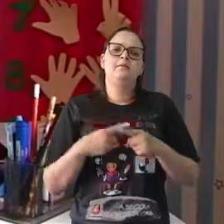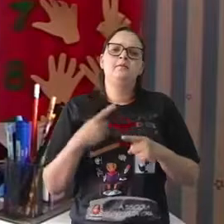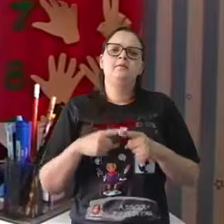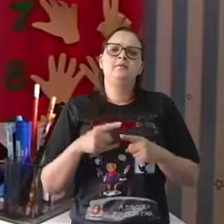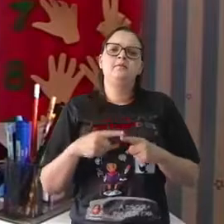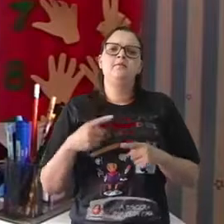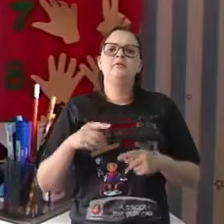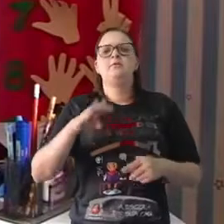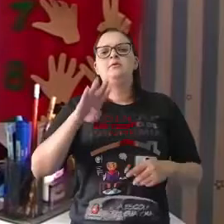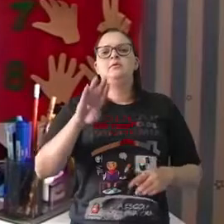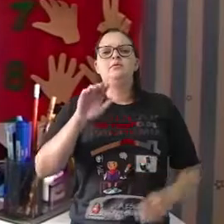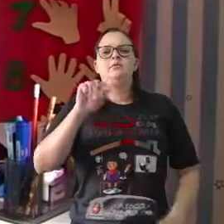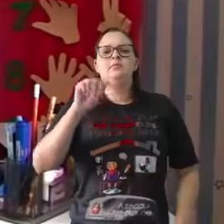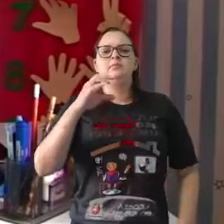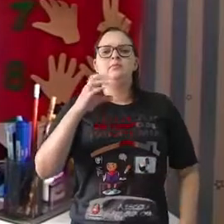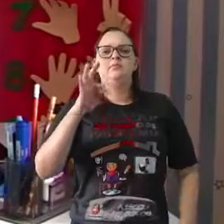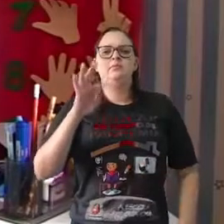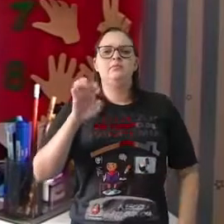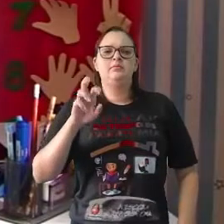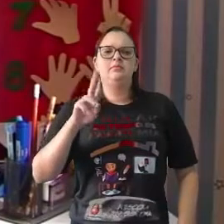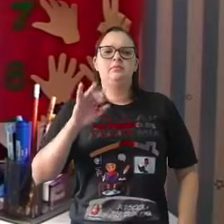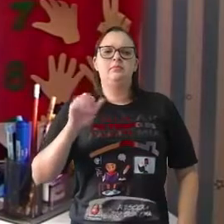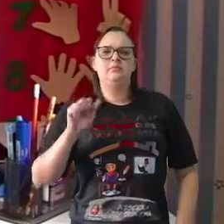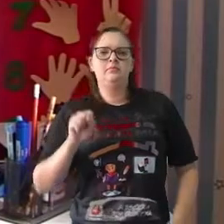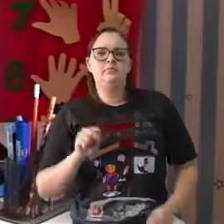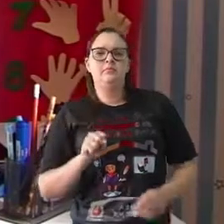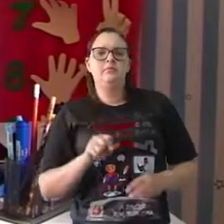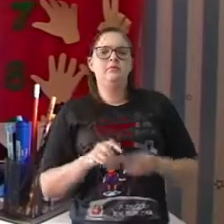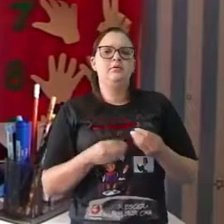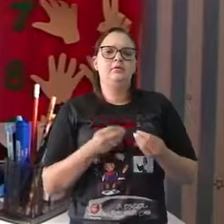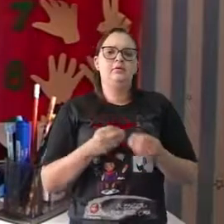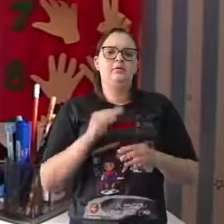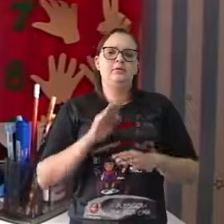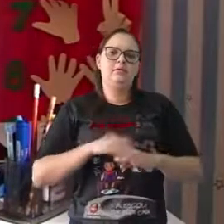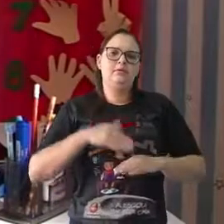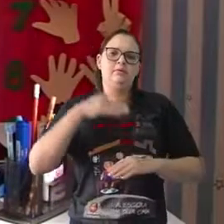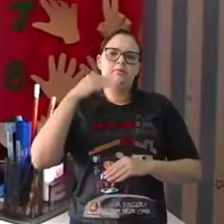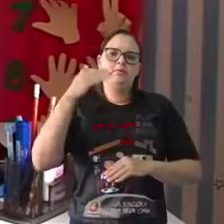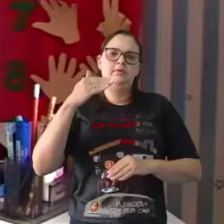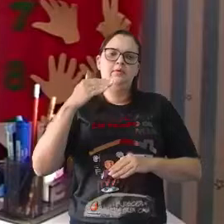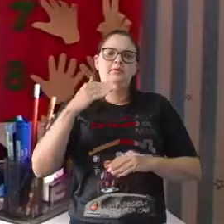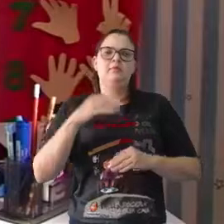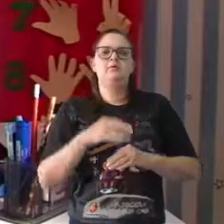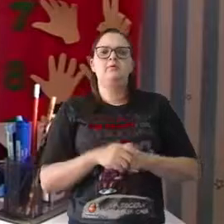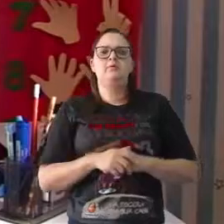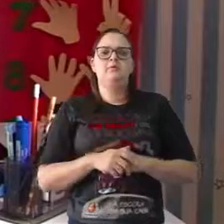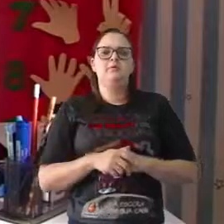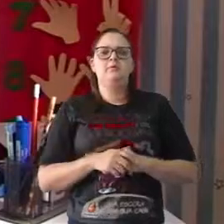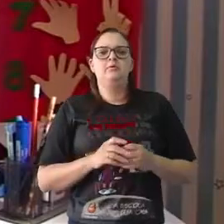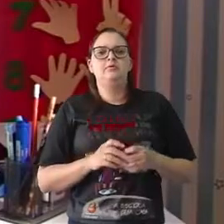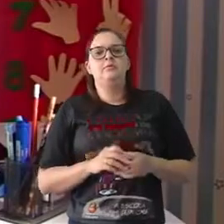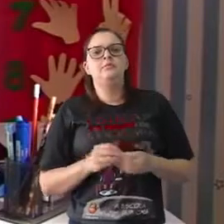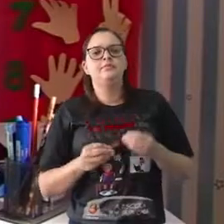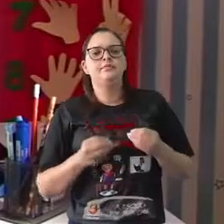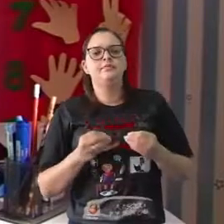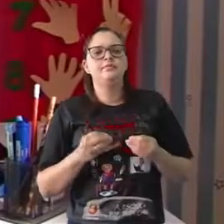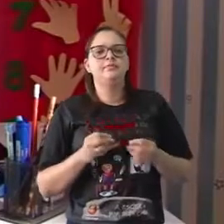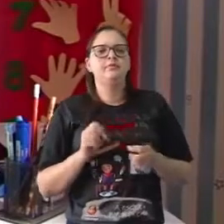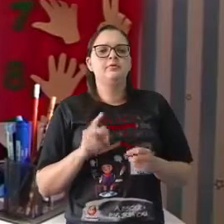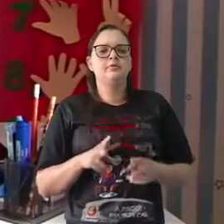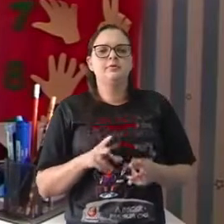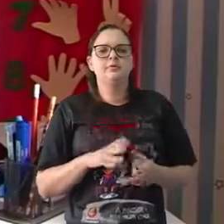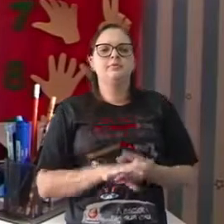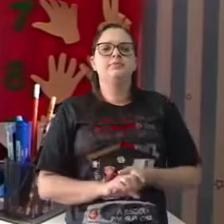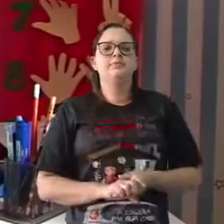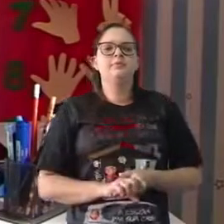presentes na axila e elas estão se proliferando por conta desse excesso de liberação de líquidos por esses poros, tá certo? Então,